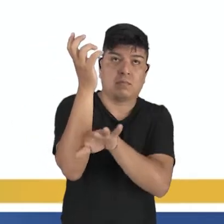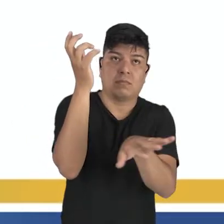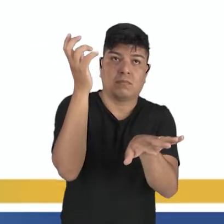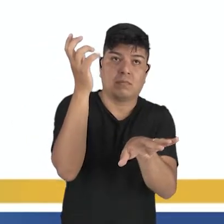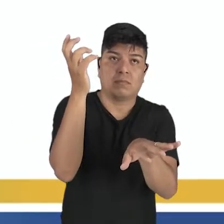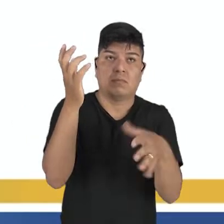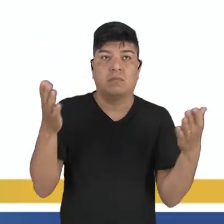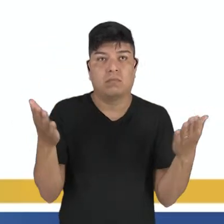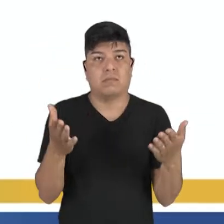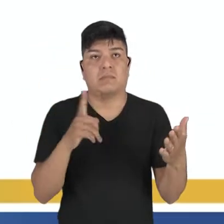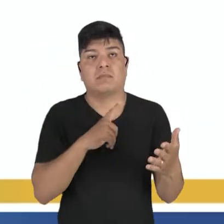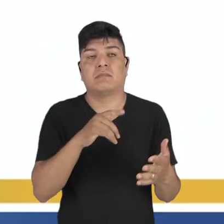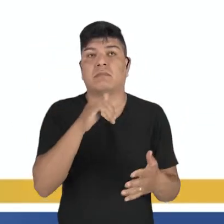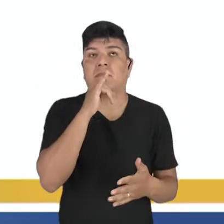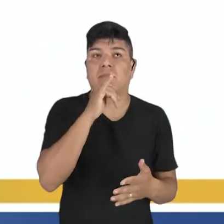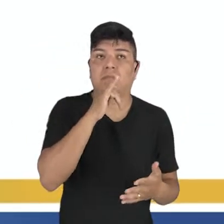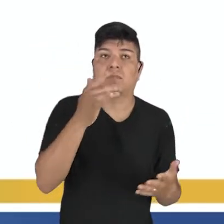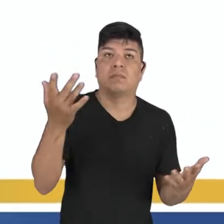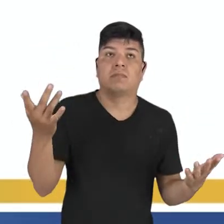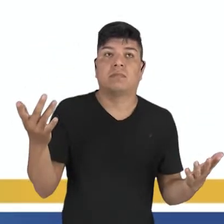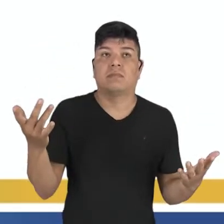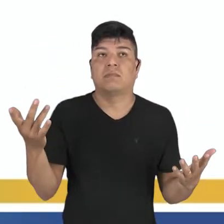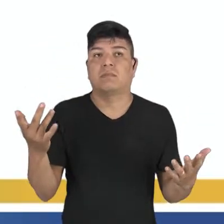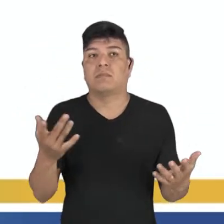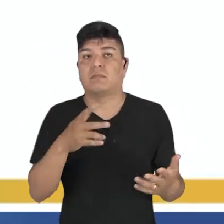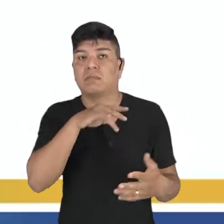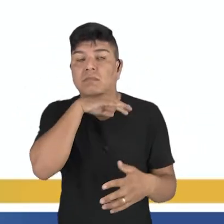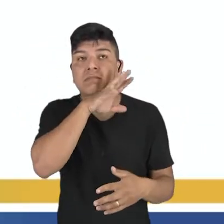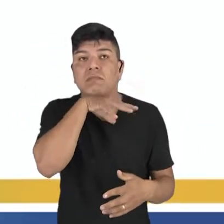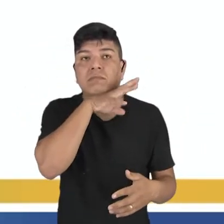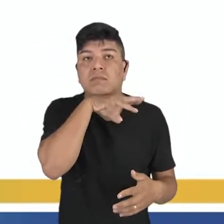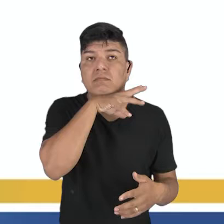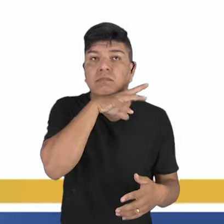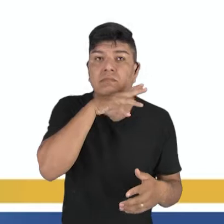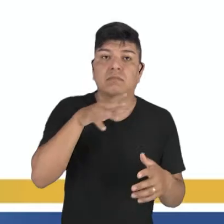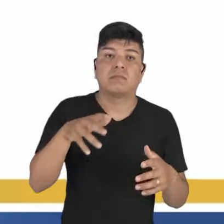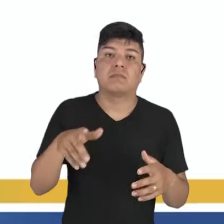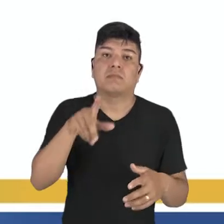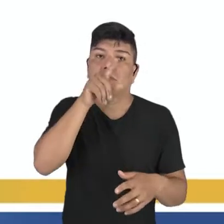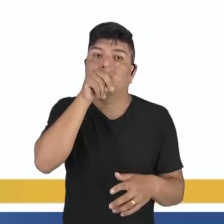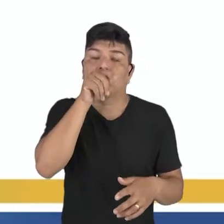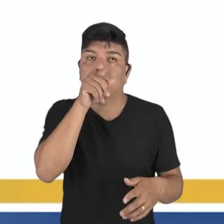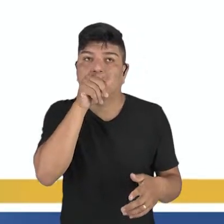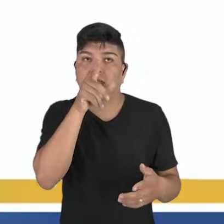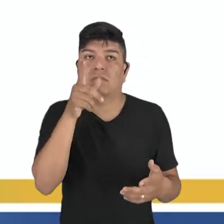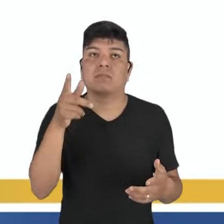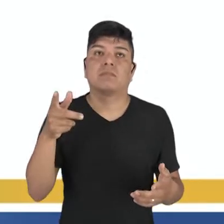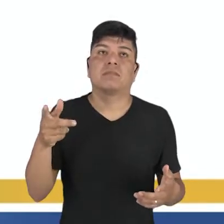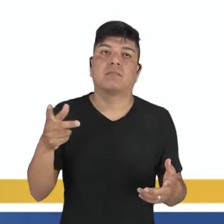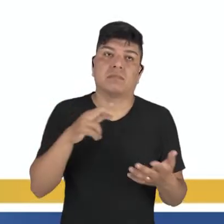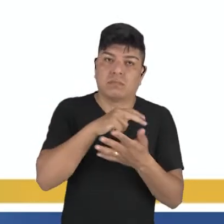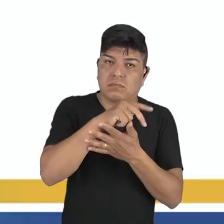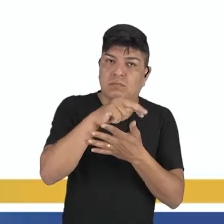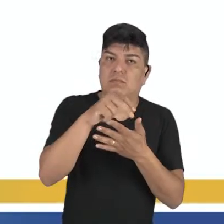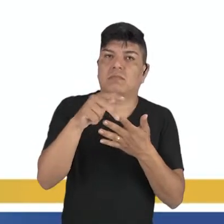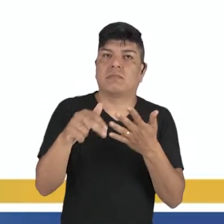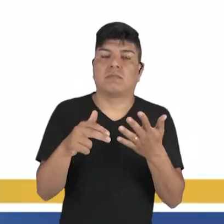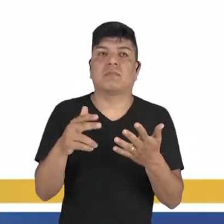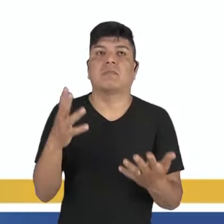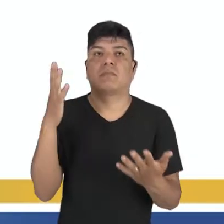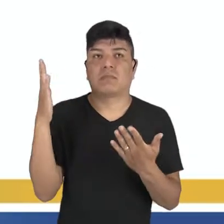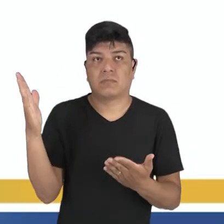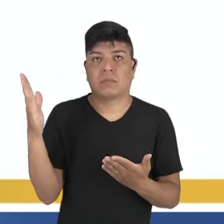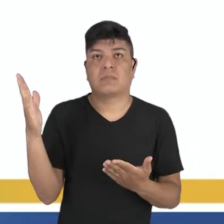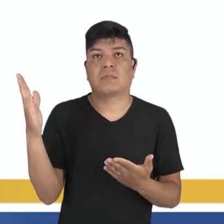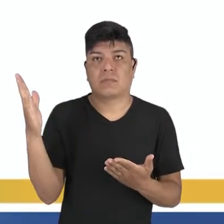organismos atuais, né, nós temos ali répteis, anfíbios, aves, anelídeos, moluscos, crustáceos. Então são